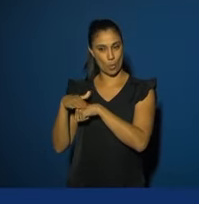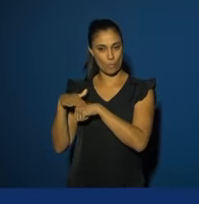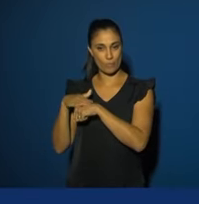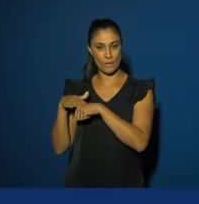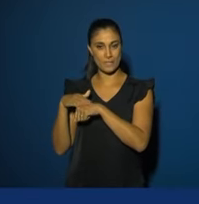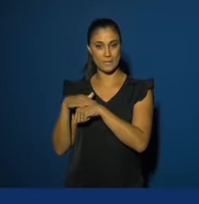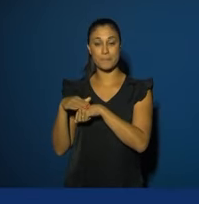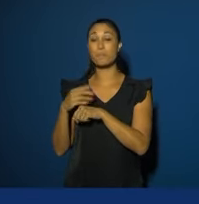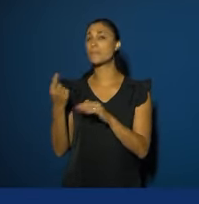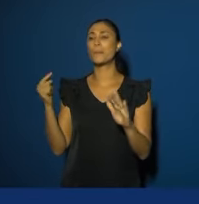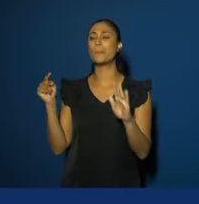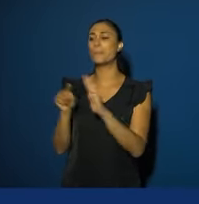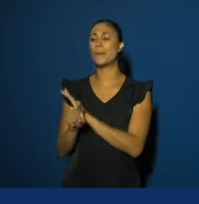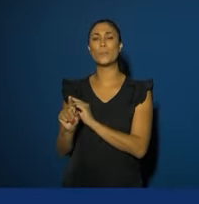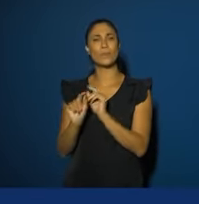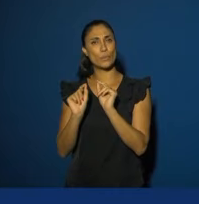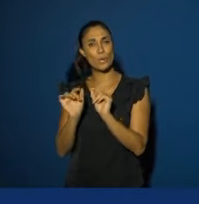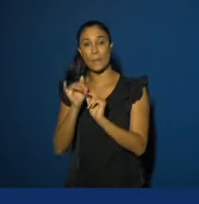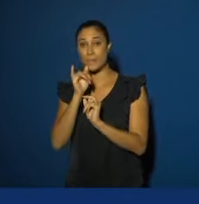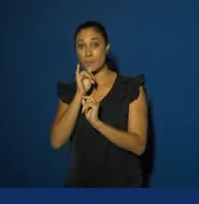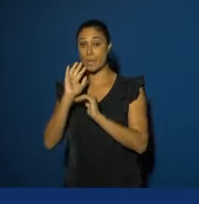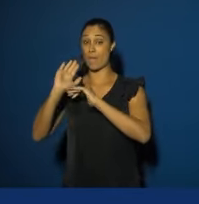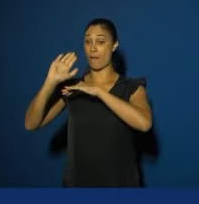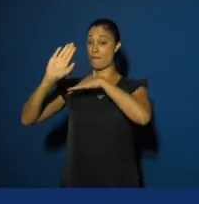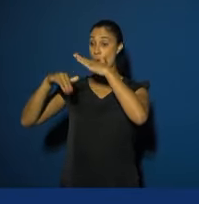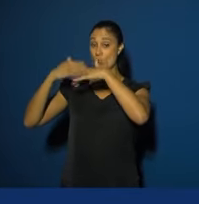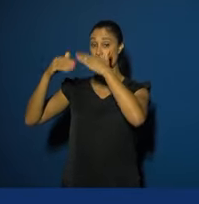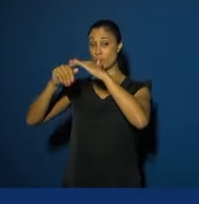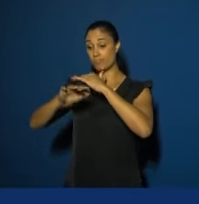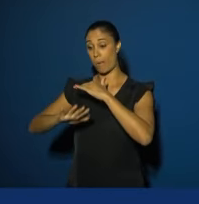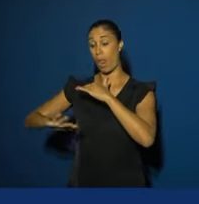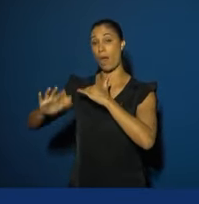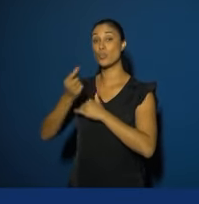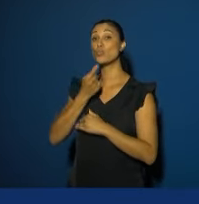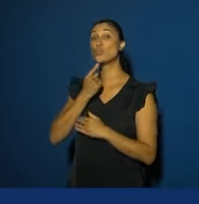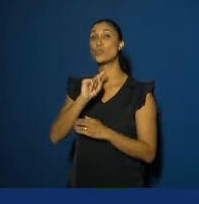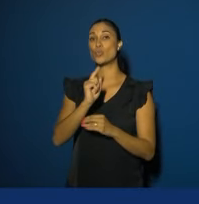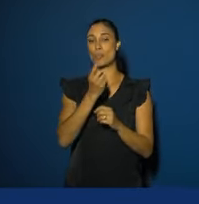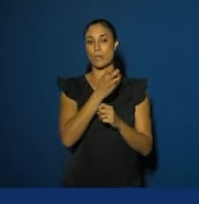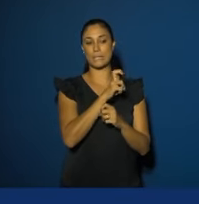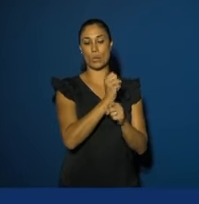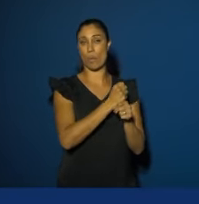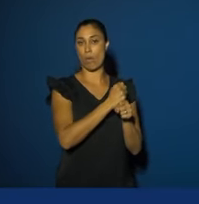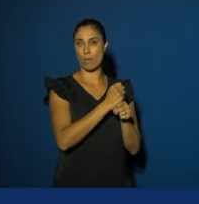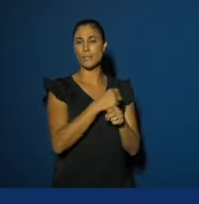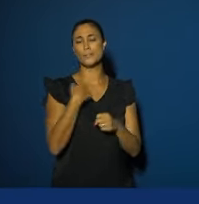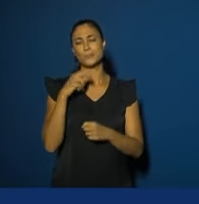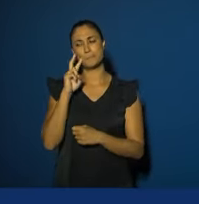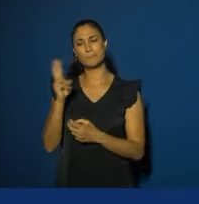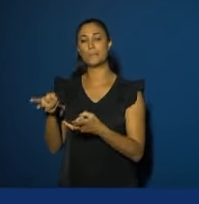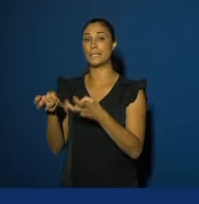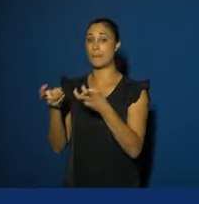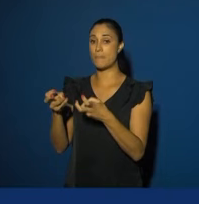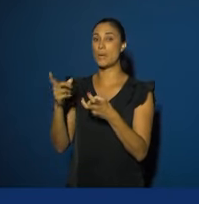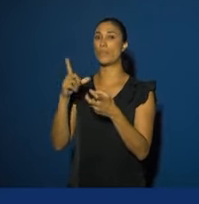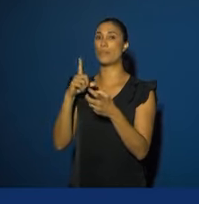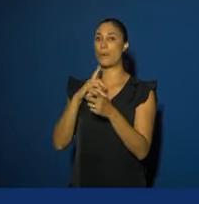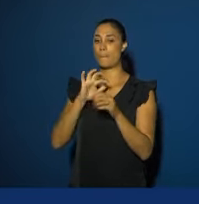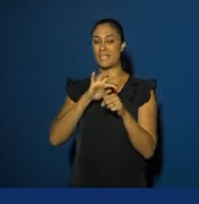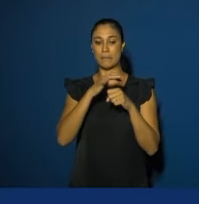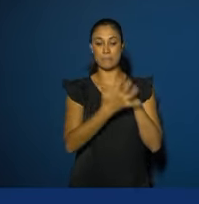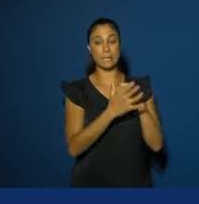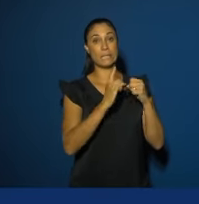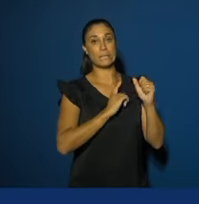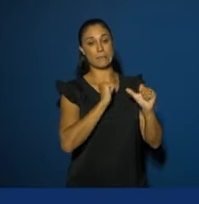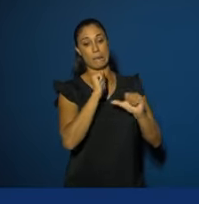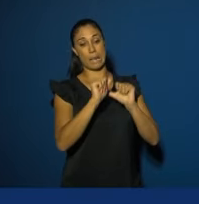eh perguntando exatamente sobre essa evolução do setor ao longo do dos últimos 5 anos a gente viu com a pandemia uma série de mudanças em